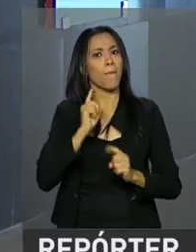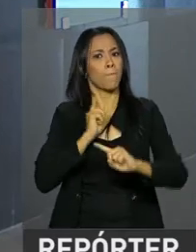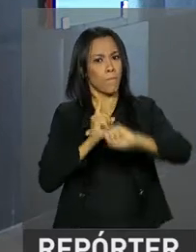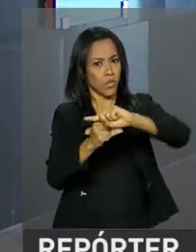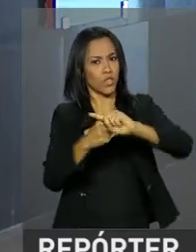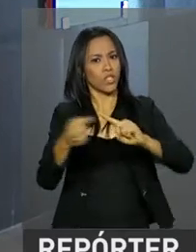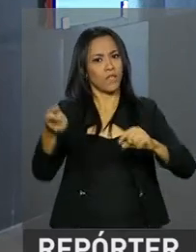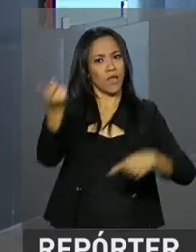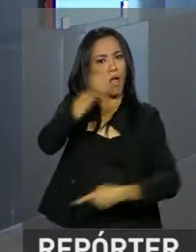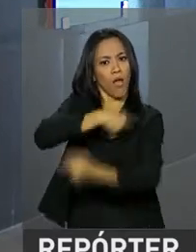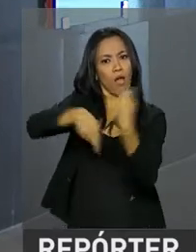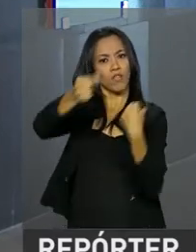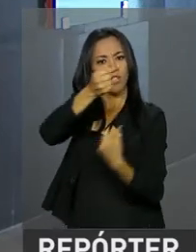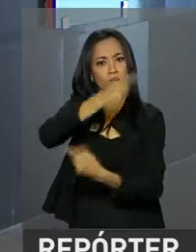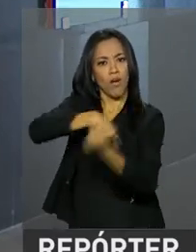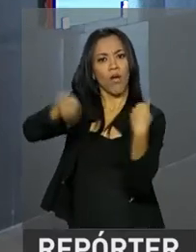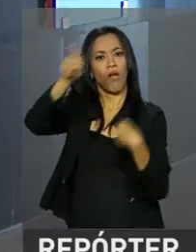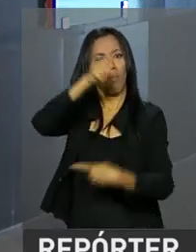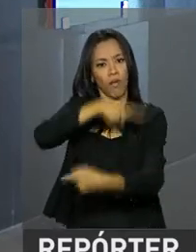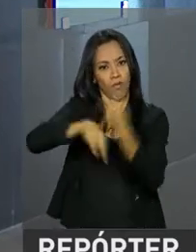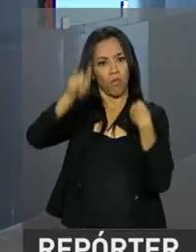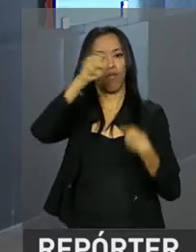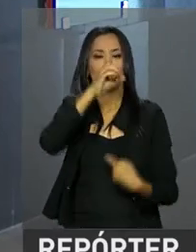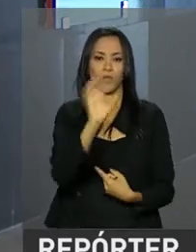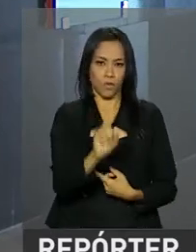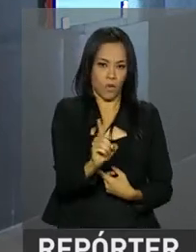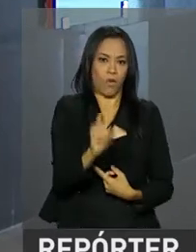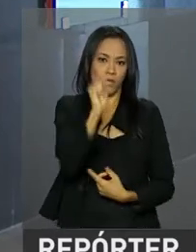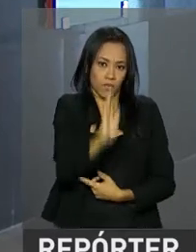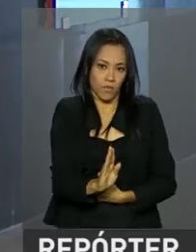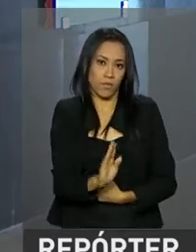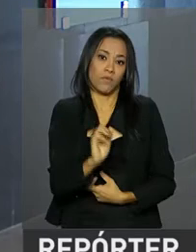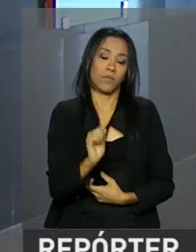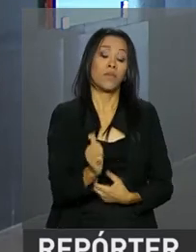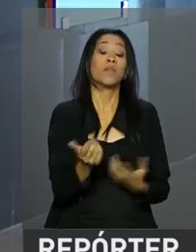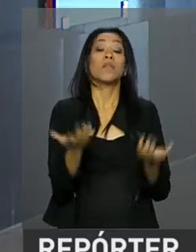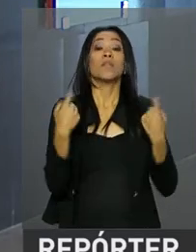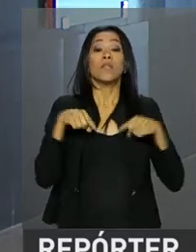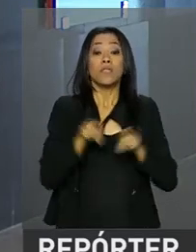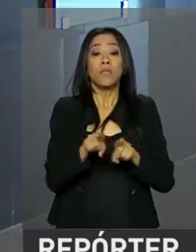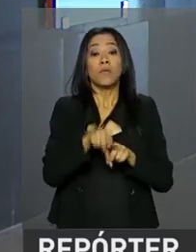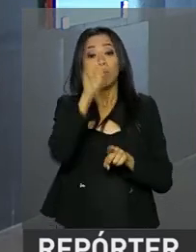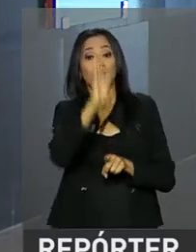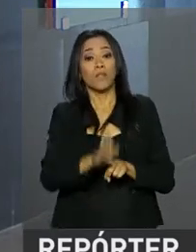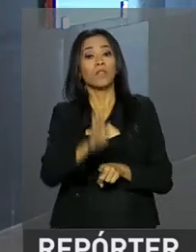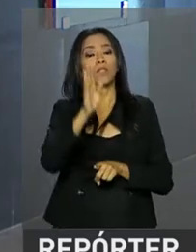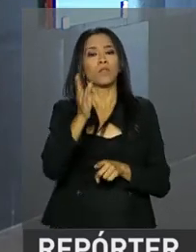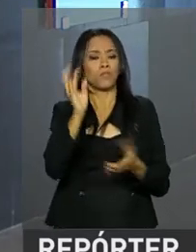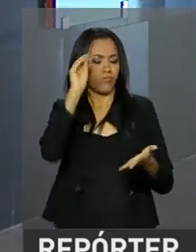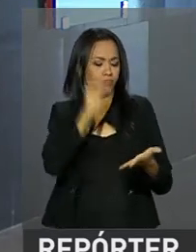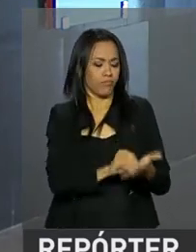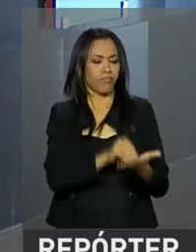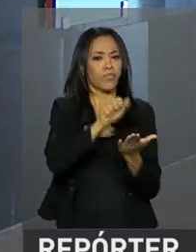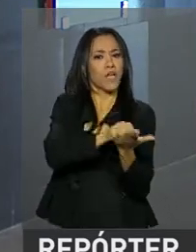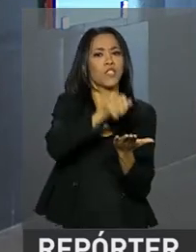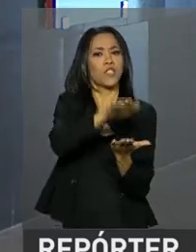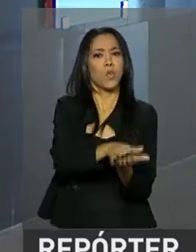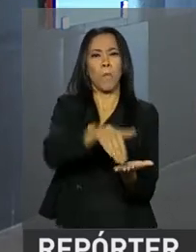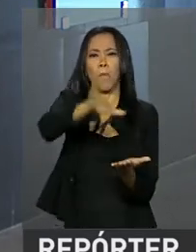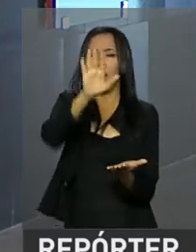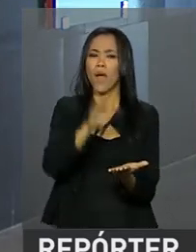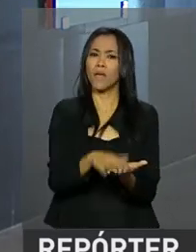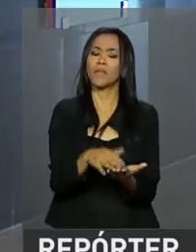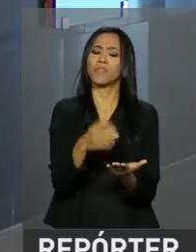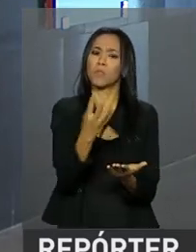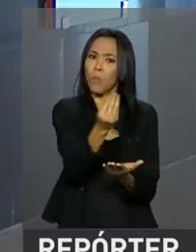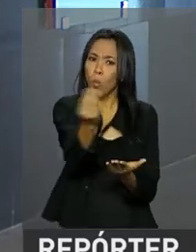bilhões de dólares leandro o brasil também registrou e mais de 140 mil novos contratos de